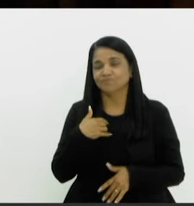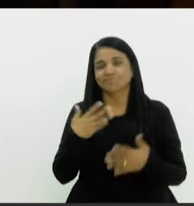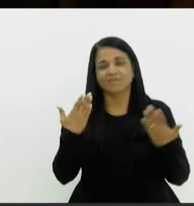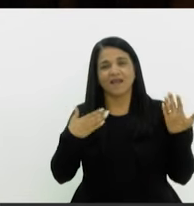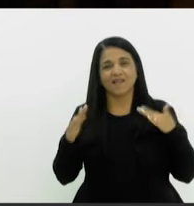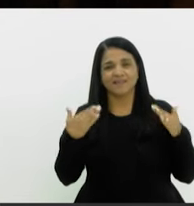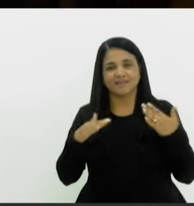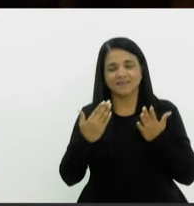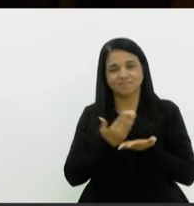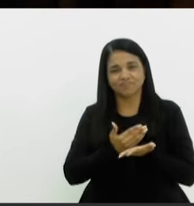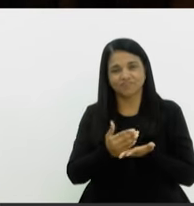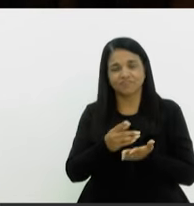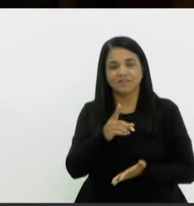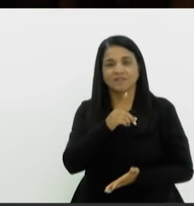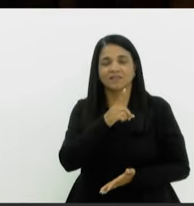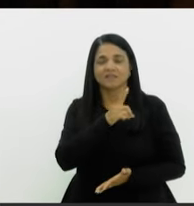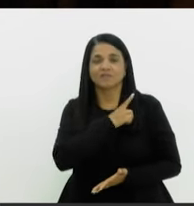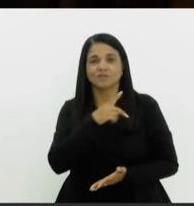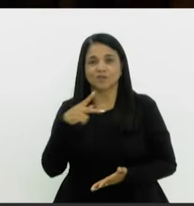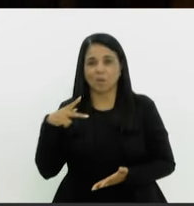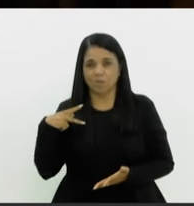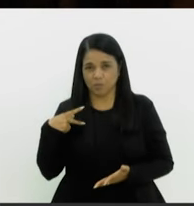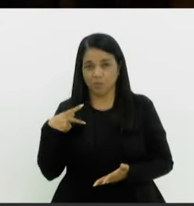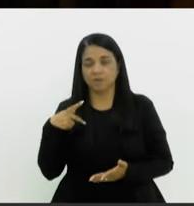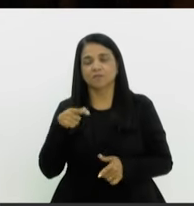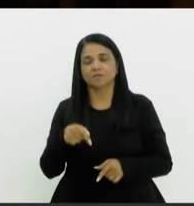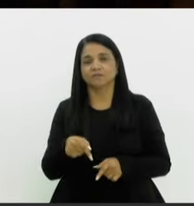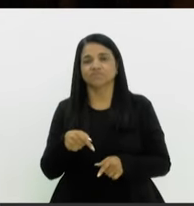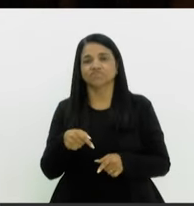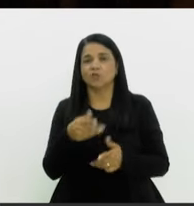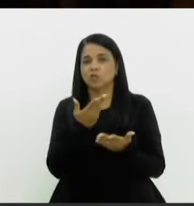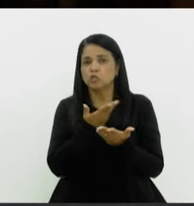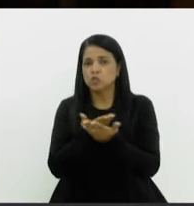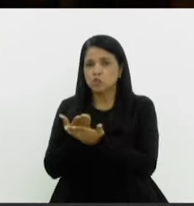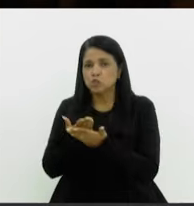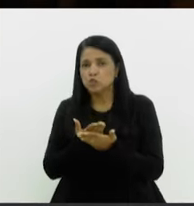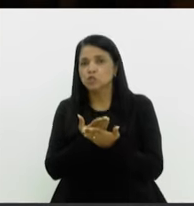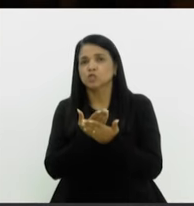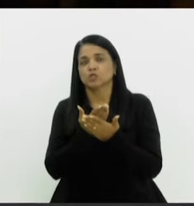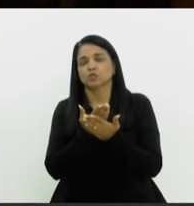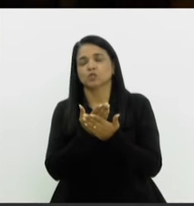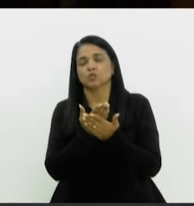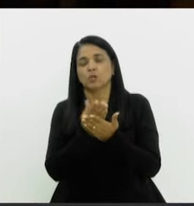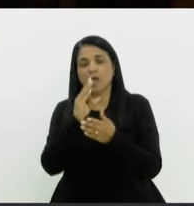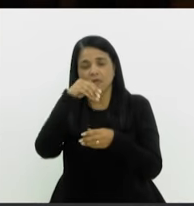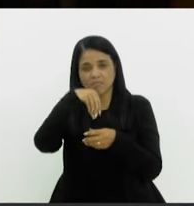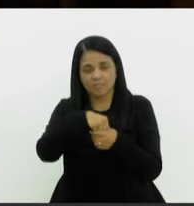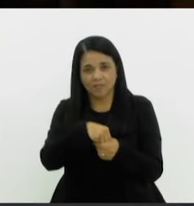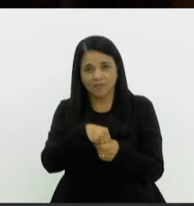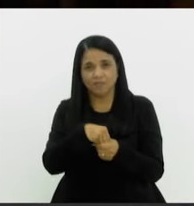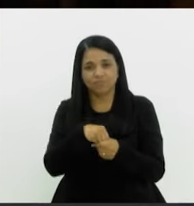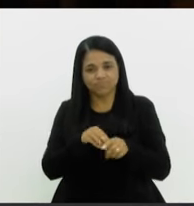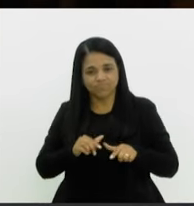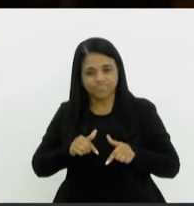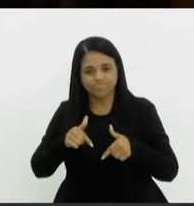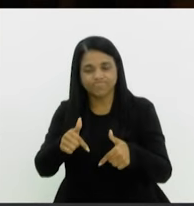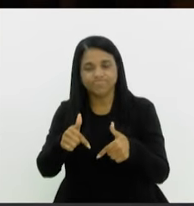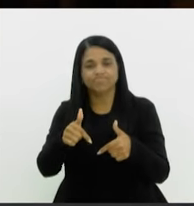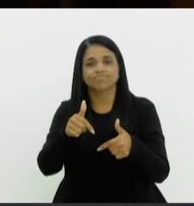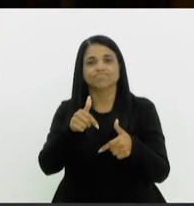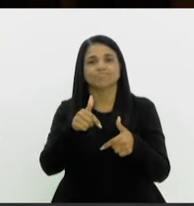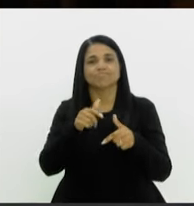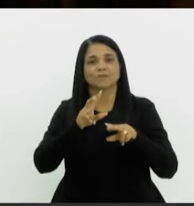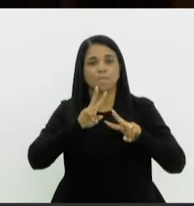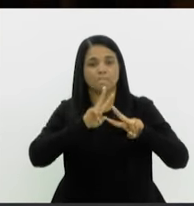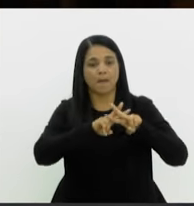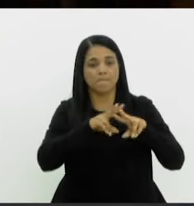iniciado pela defensoria pública que foi minha grande escola foi ali quando fui atuar dentro de um do sistema penal do